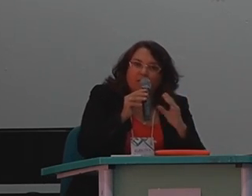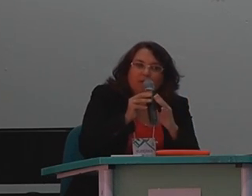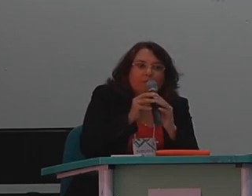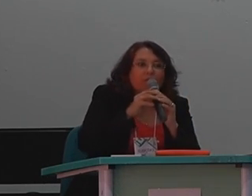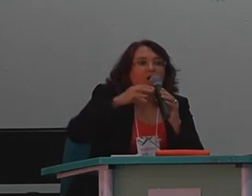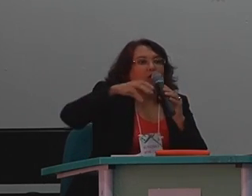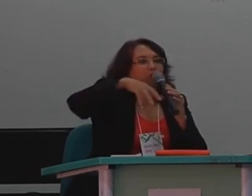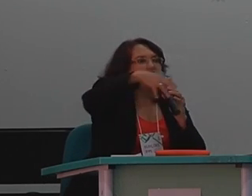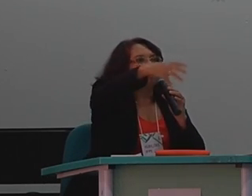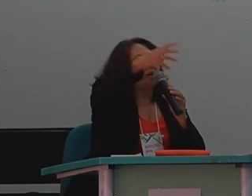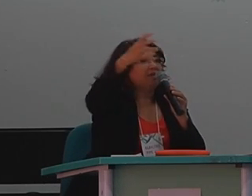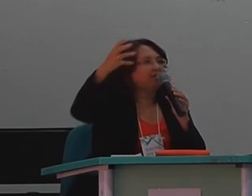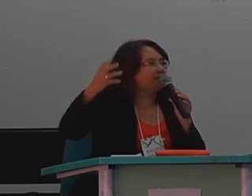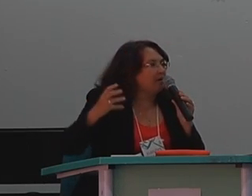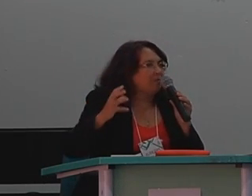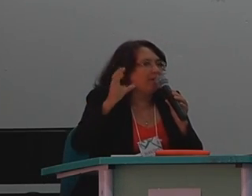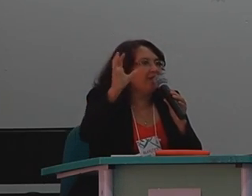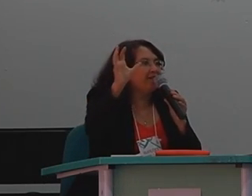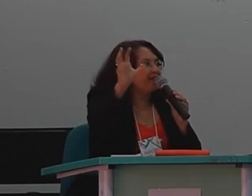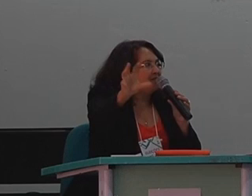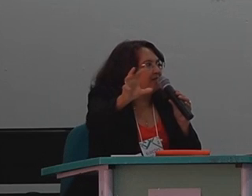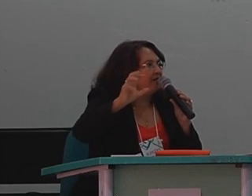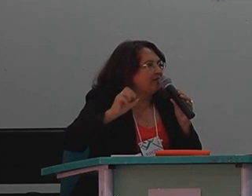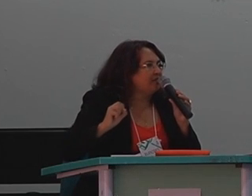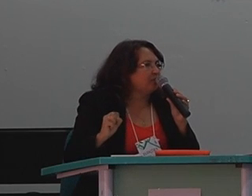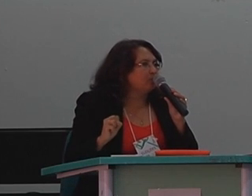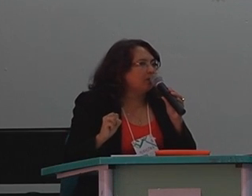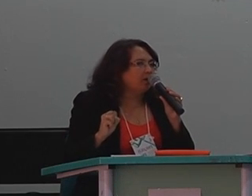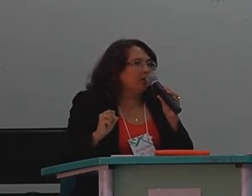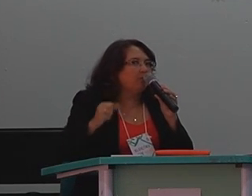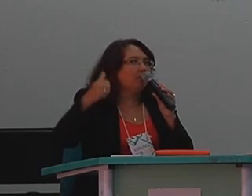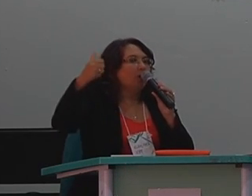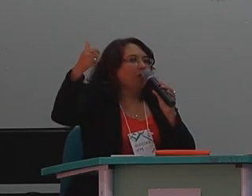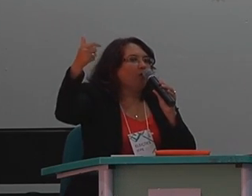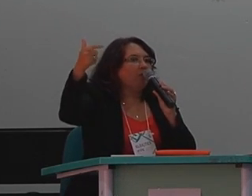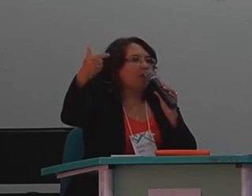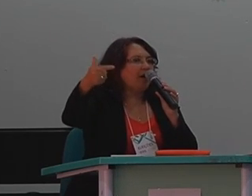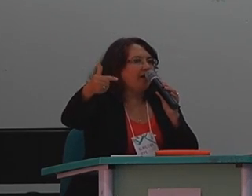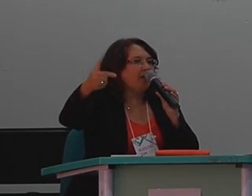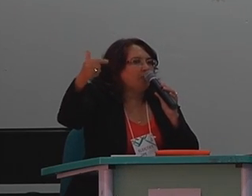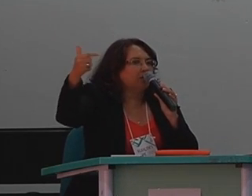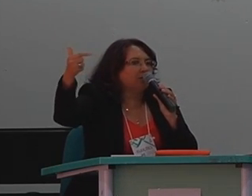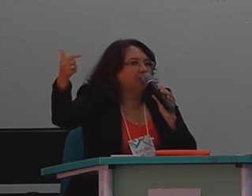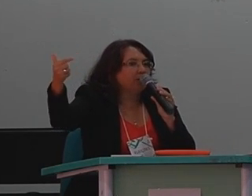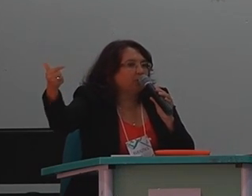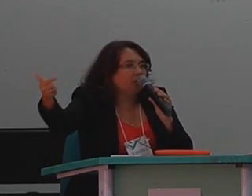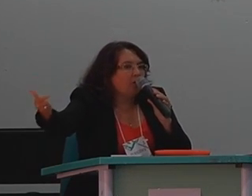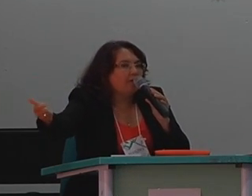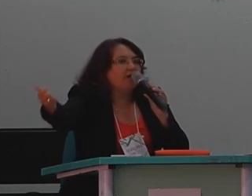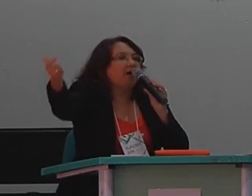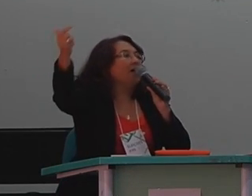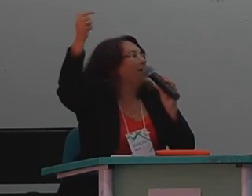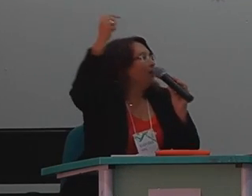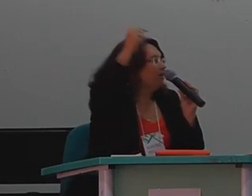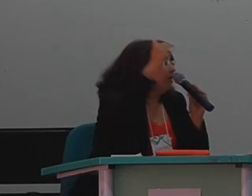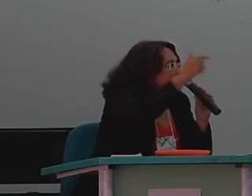Por exemplo, os 3 campi mais das ciências do campo, como Barreiros, Vitória e